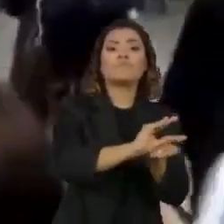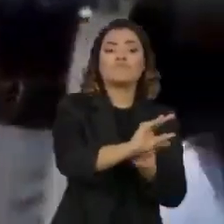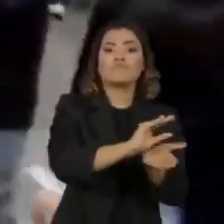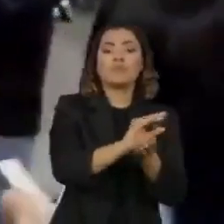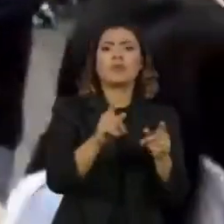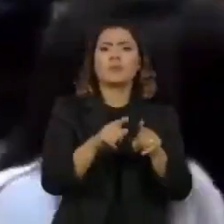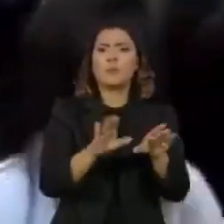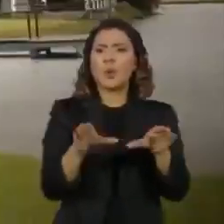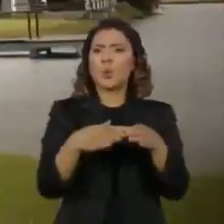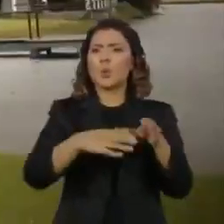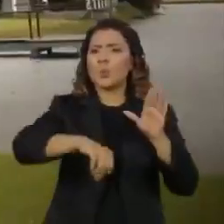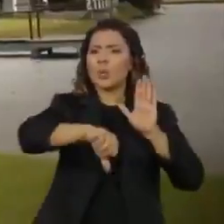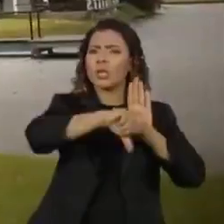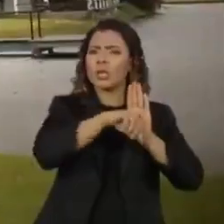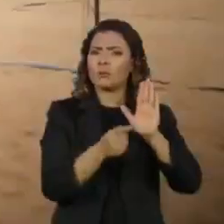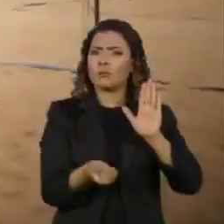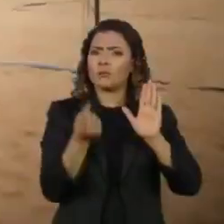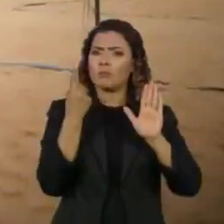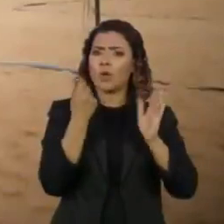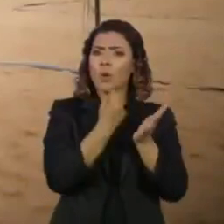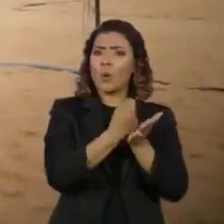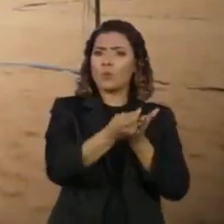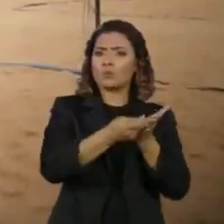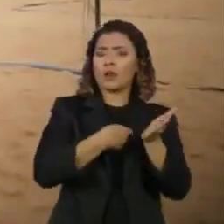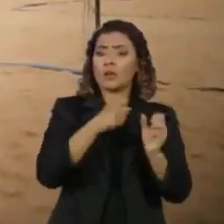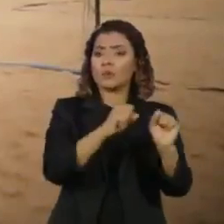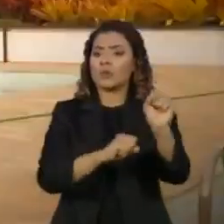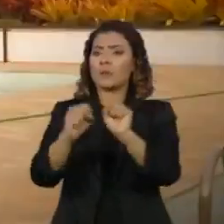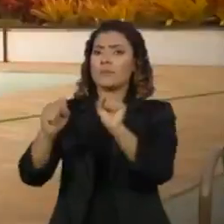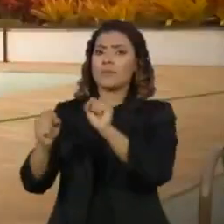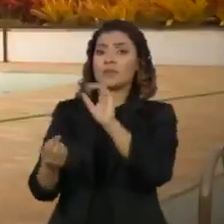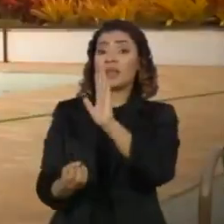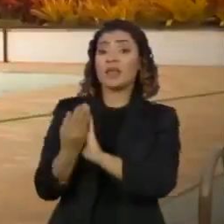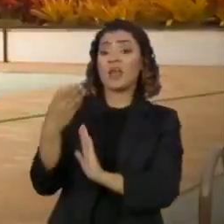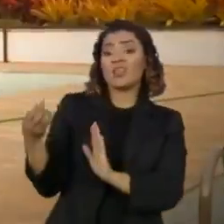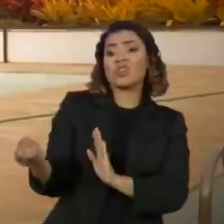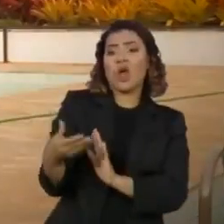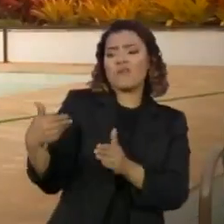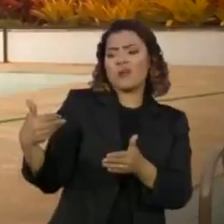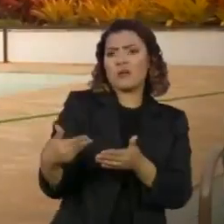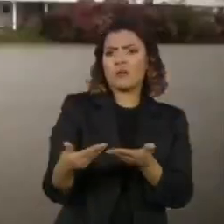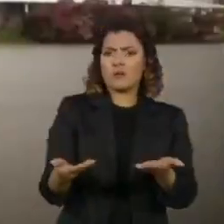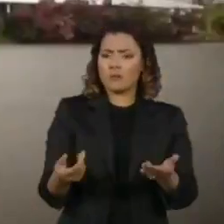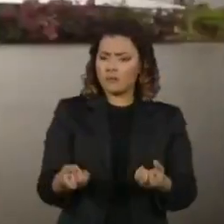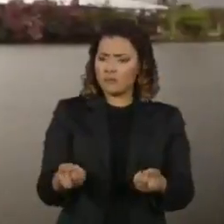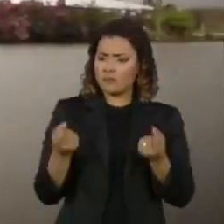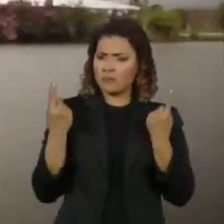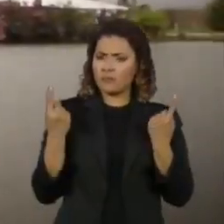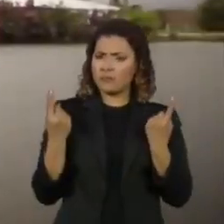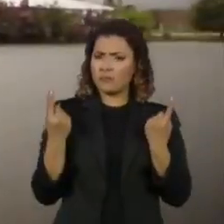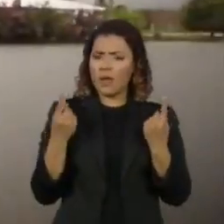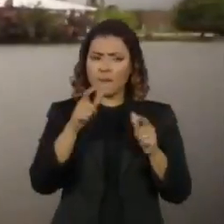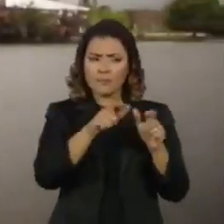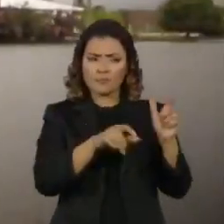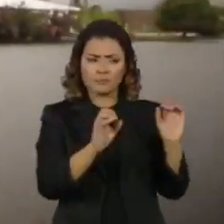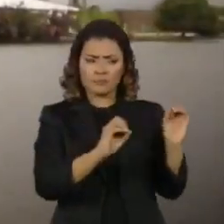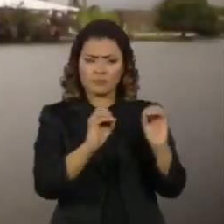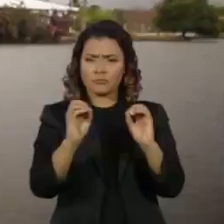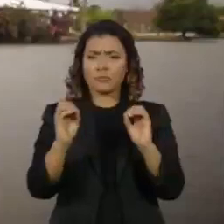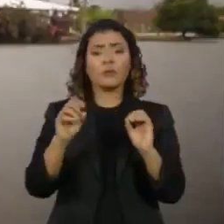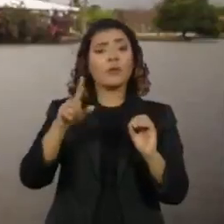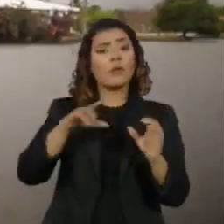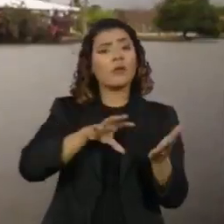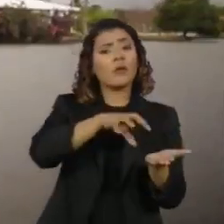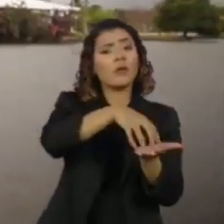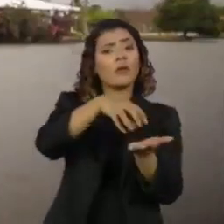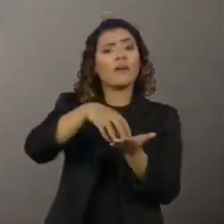grupo criminoso, celebrando contratos com empresas recém-criadas, sem estrutura de pessoal e estabelecidas em